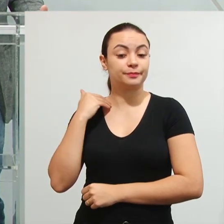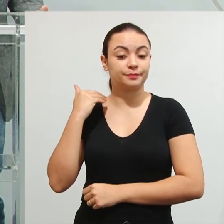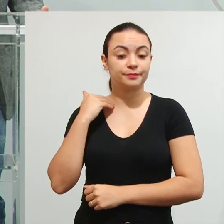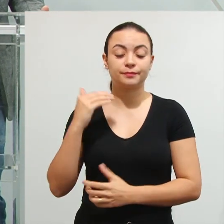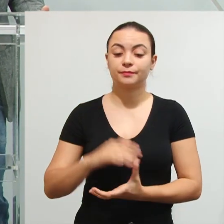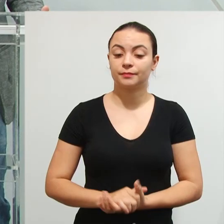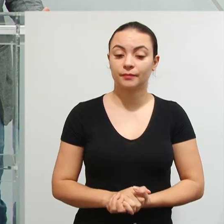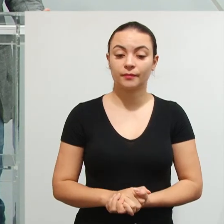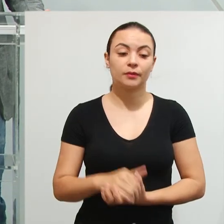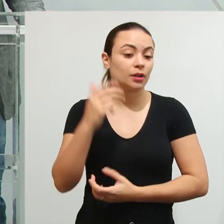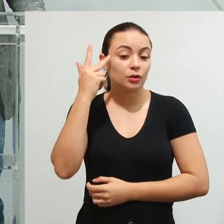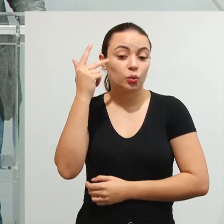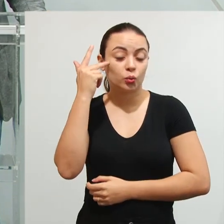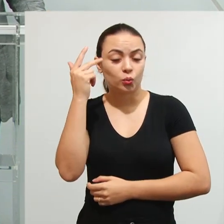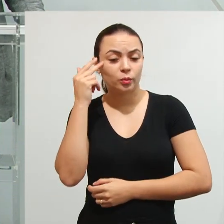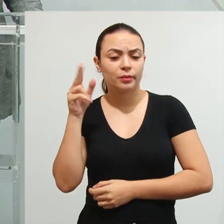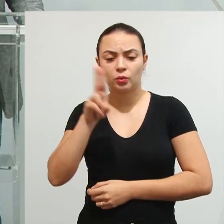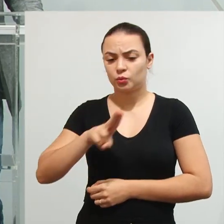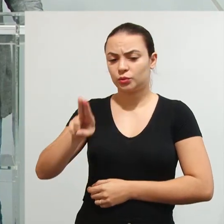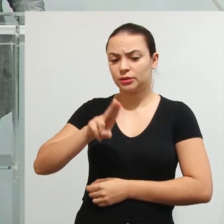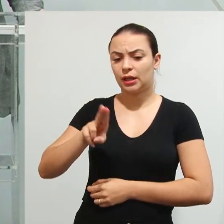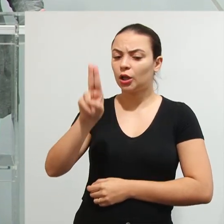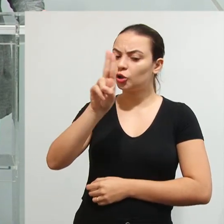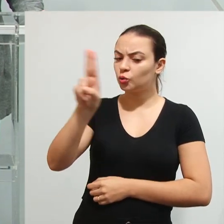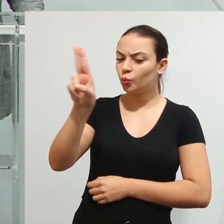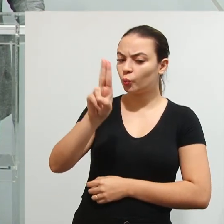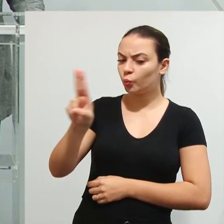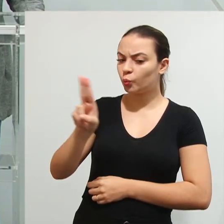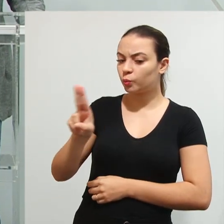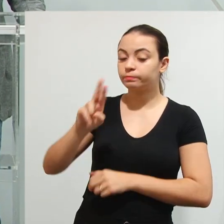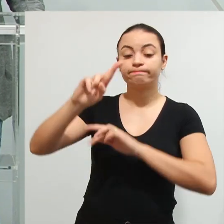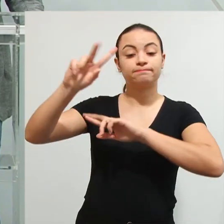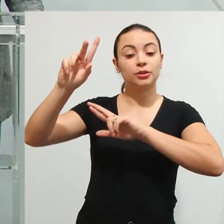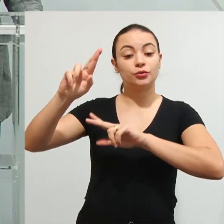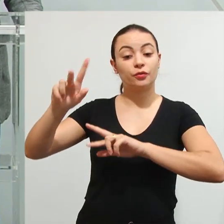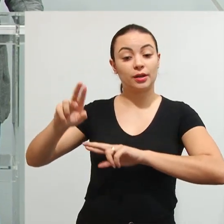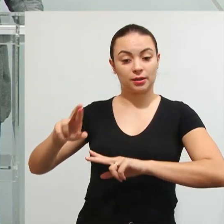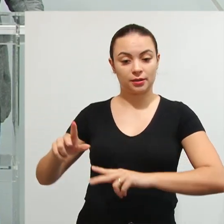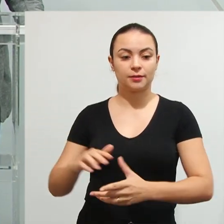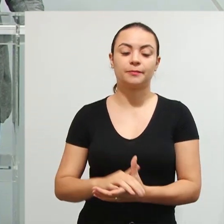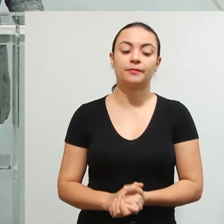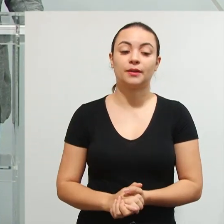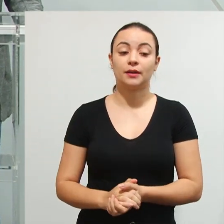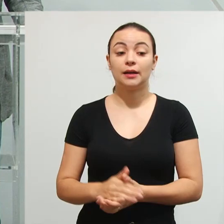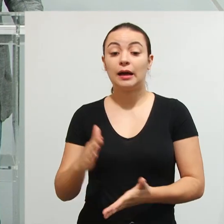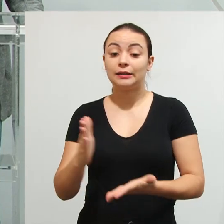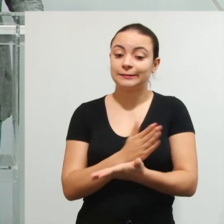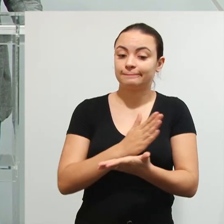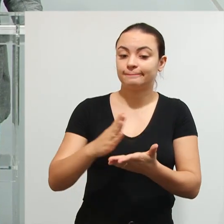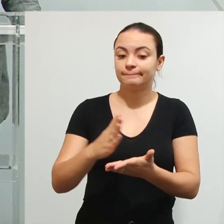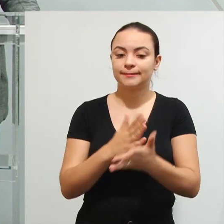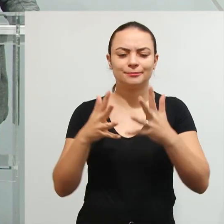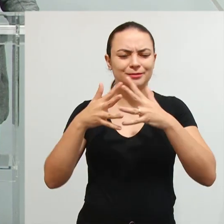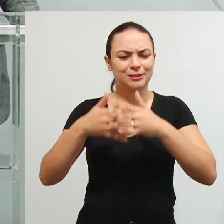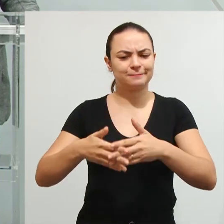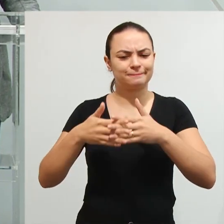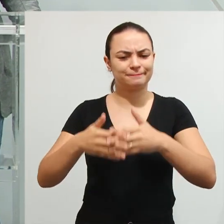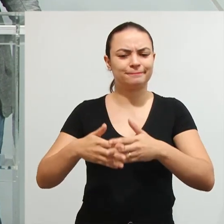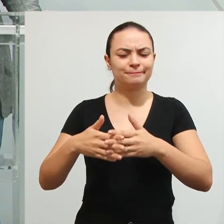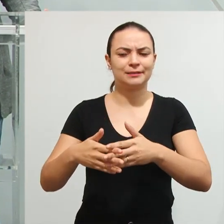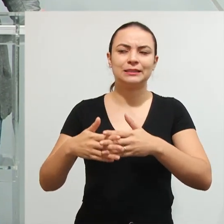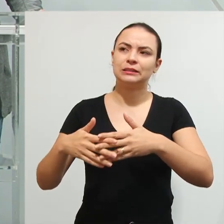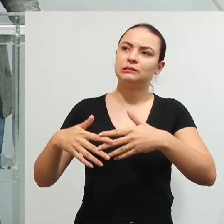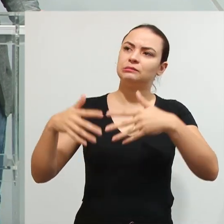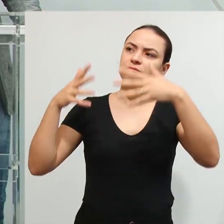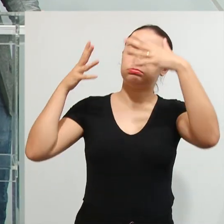o uso de diversas nomenclaturas para essas taxas e às vezes pode acabar confundindo ou ainda sabendo olha